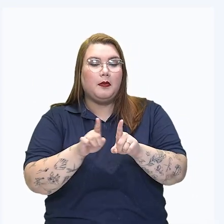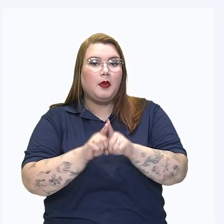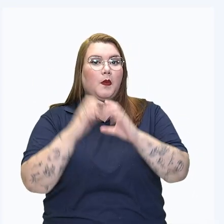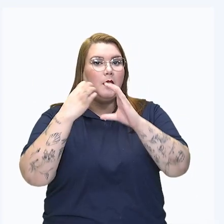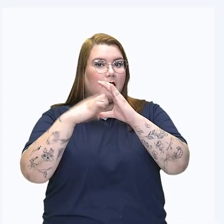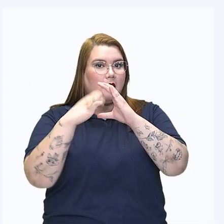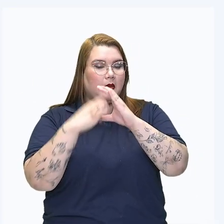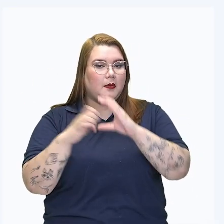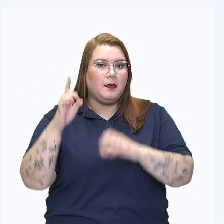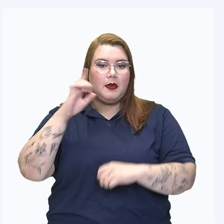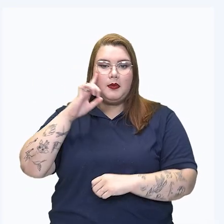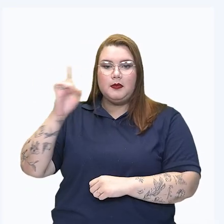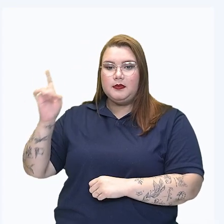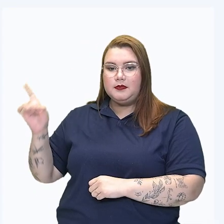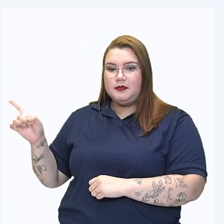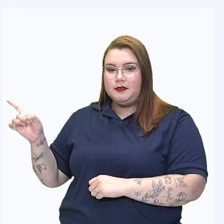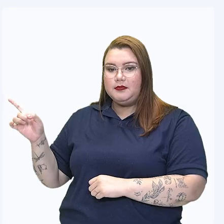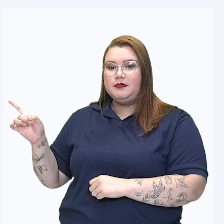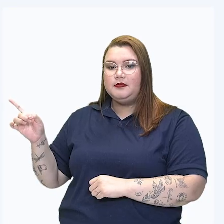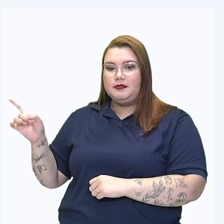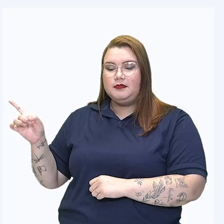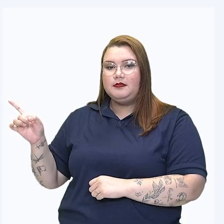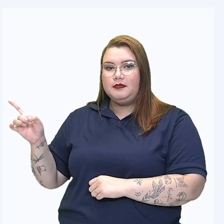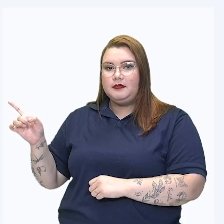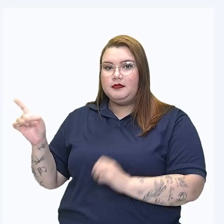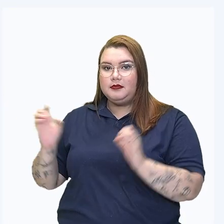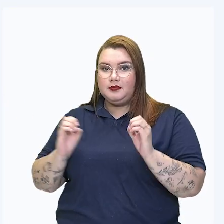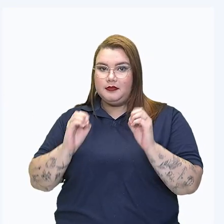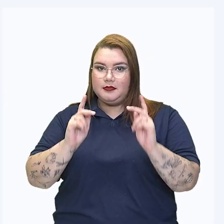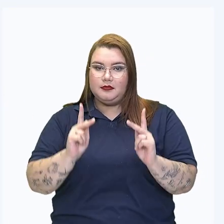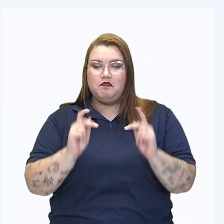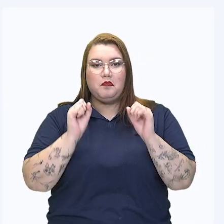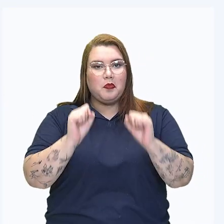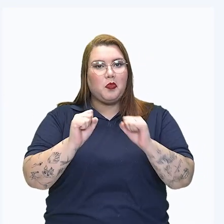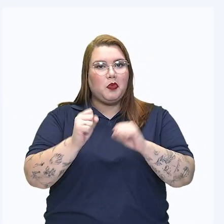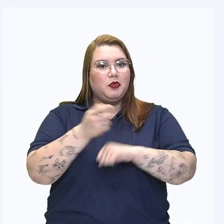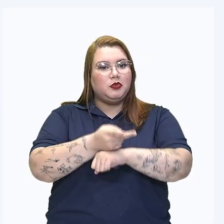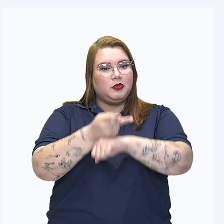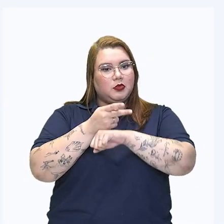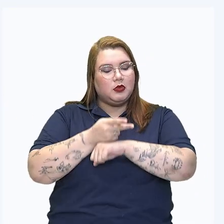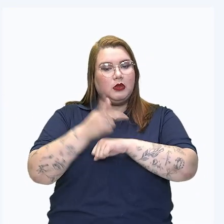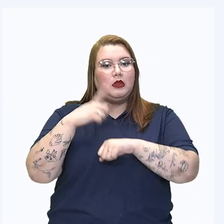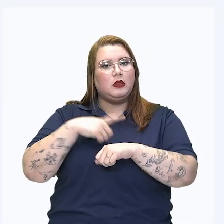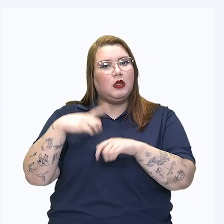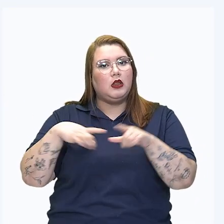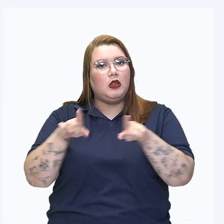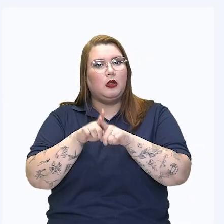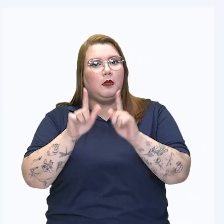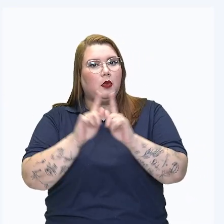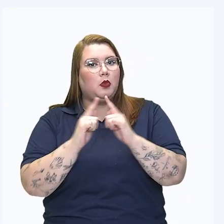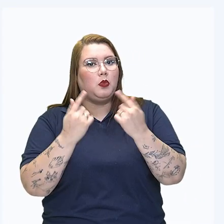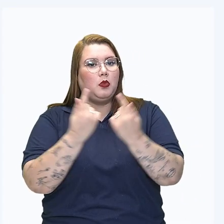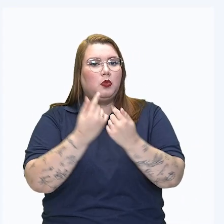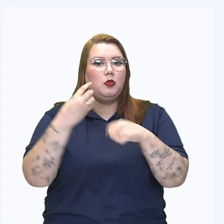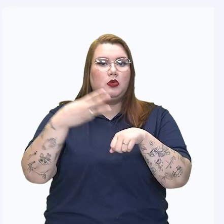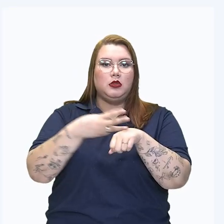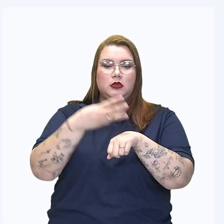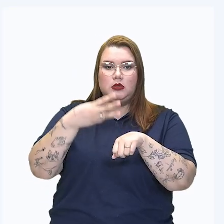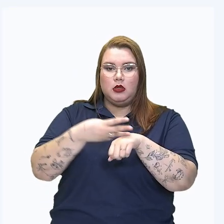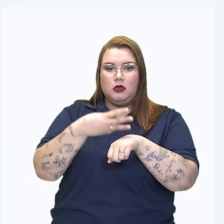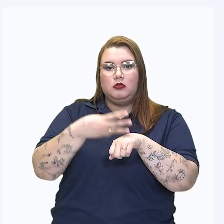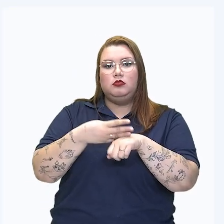991390192, e também o e-mail da gerência. É possível entrar em contato com a gente. Como a gente falou, a gente tem grupos de WhatsApp,